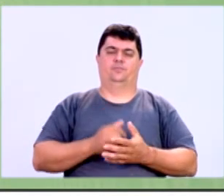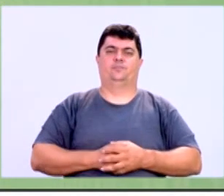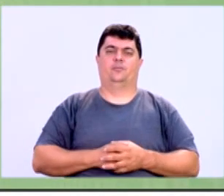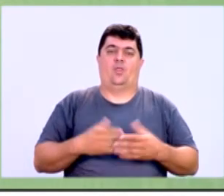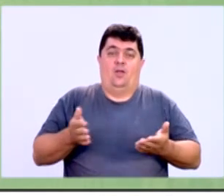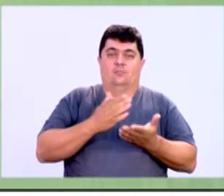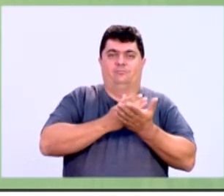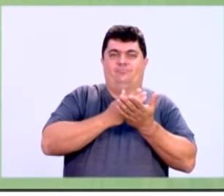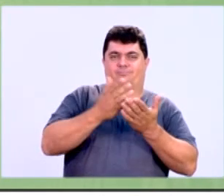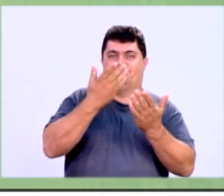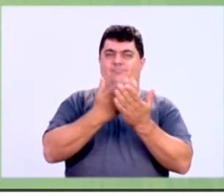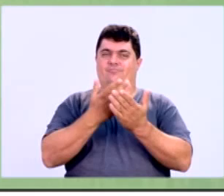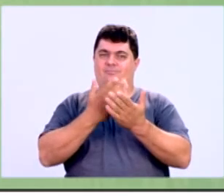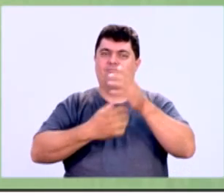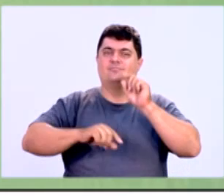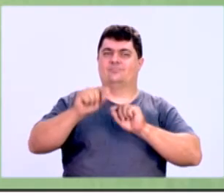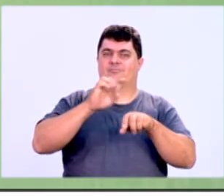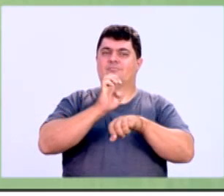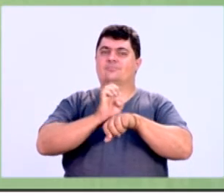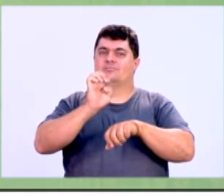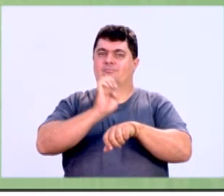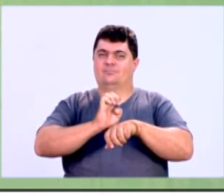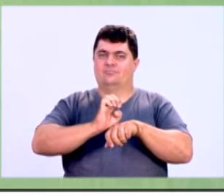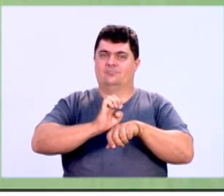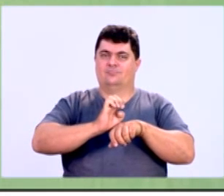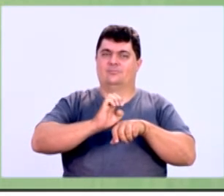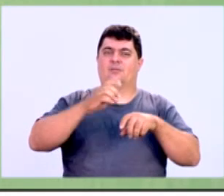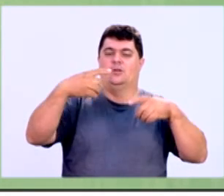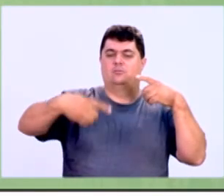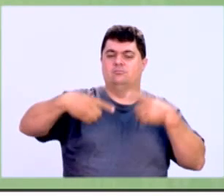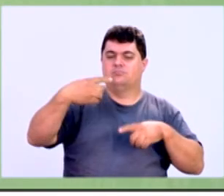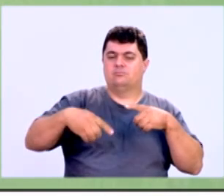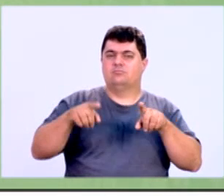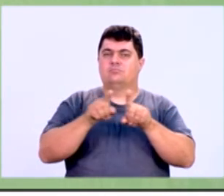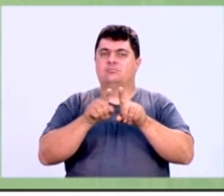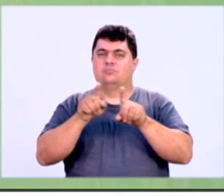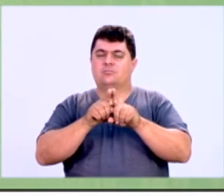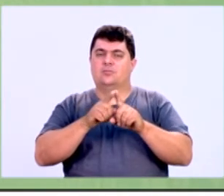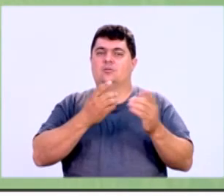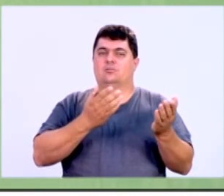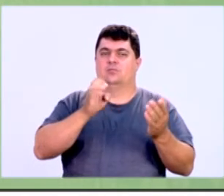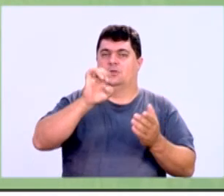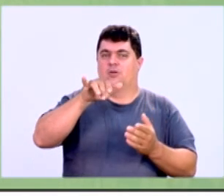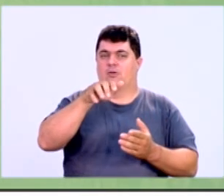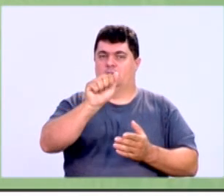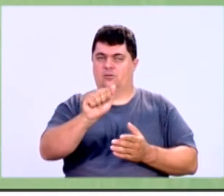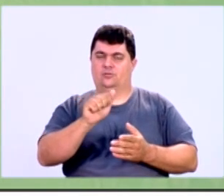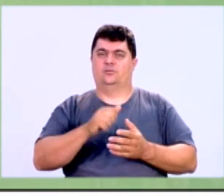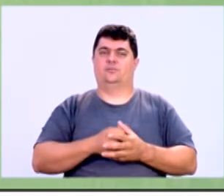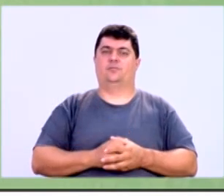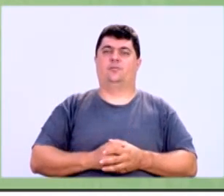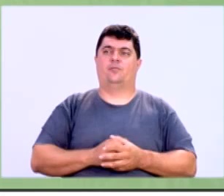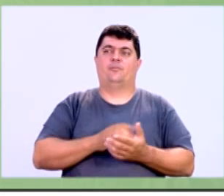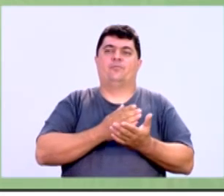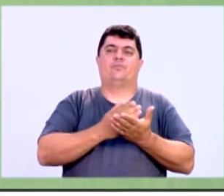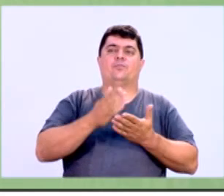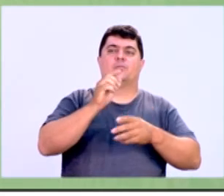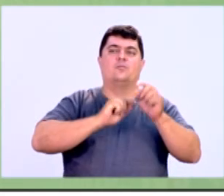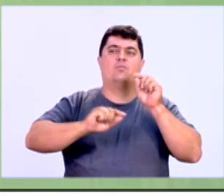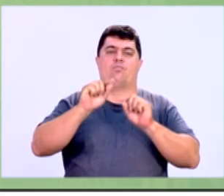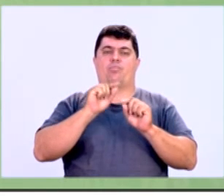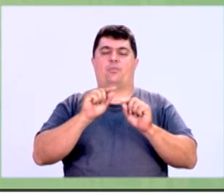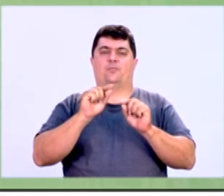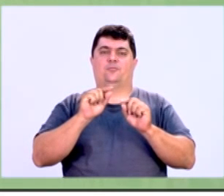iniciarmos nossos estudos sobre estratégias didáticos pedagógicas para a EJA, nós iniciamos falando um